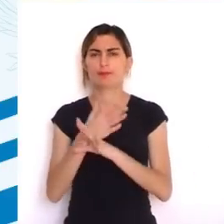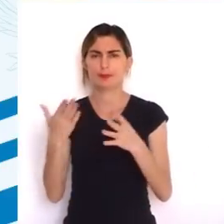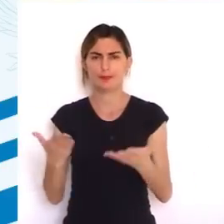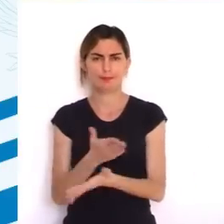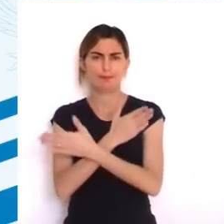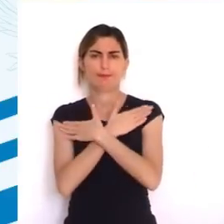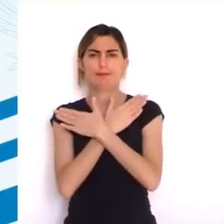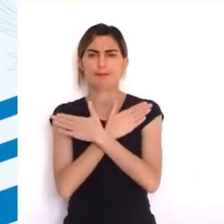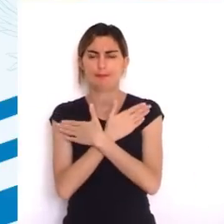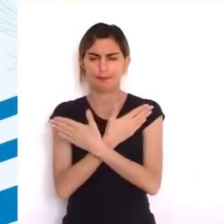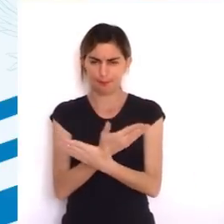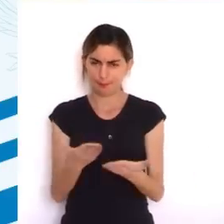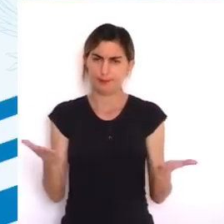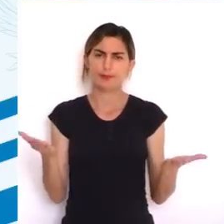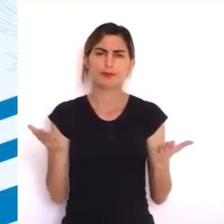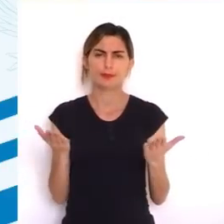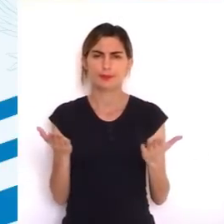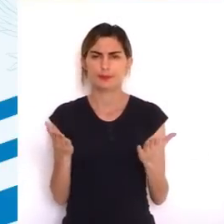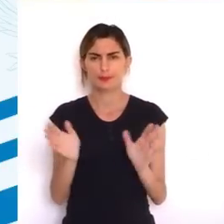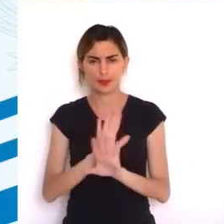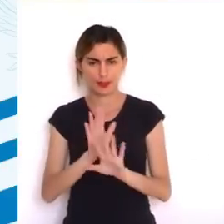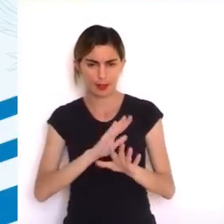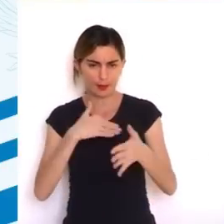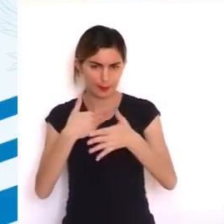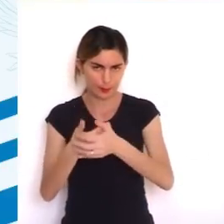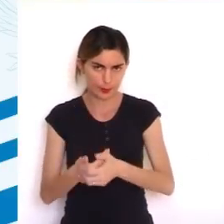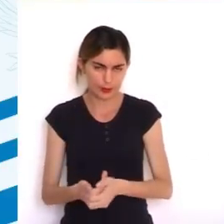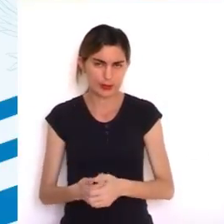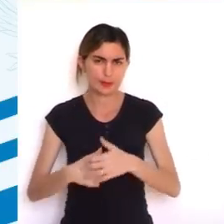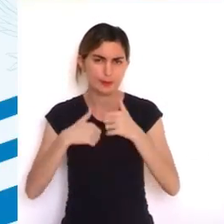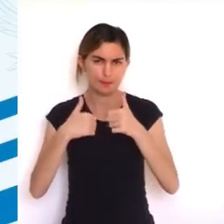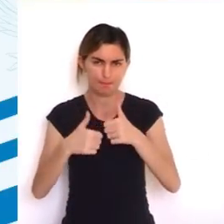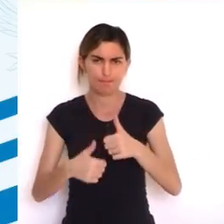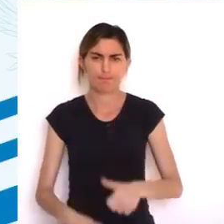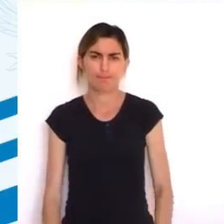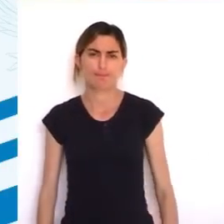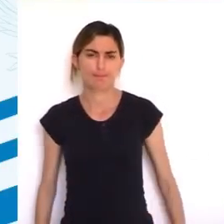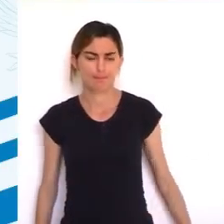vou ficando por aqui. Um grande abraço aqui e até a próxima.